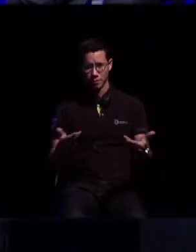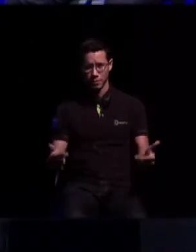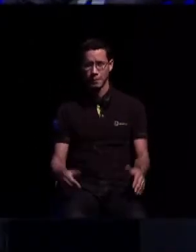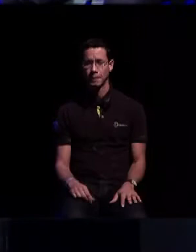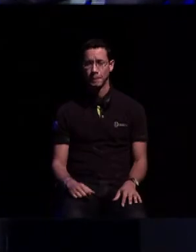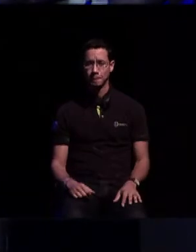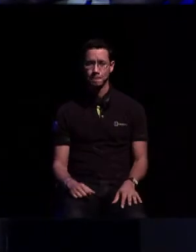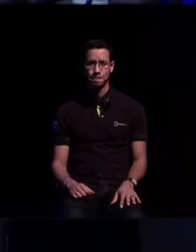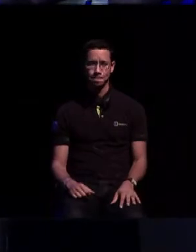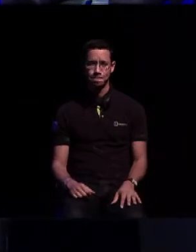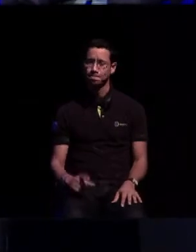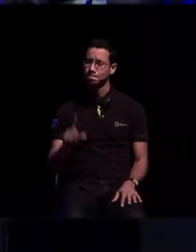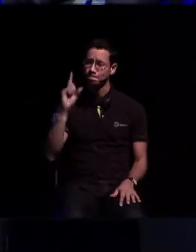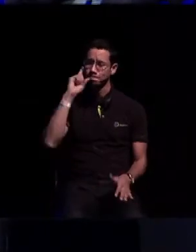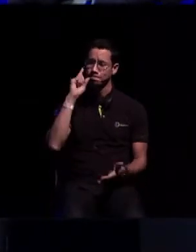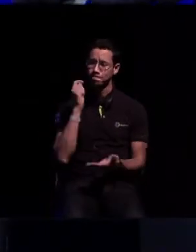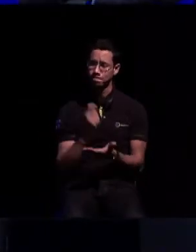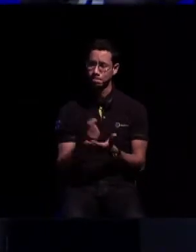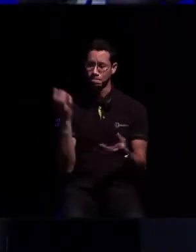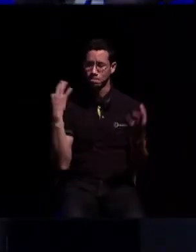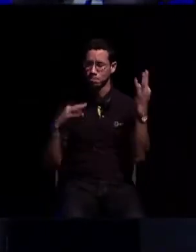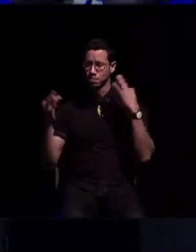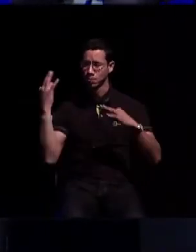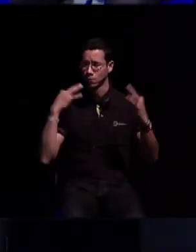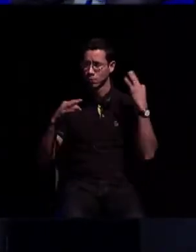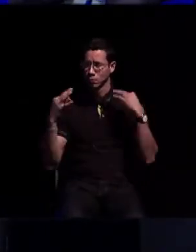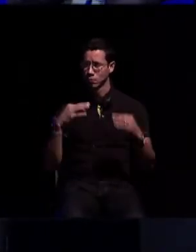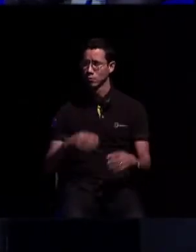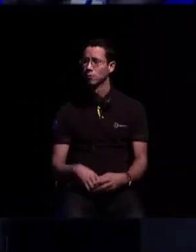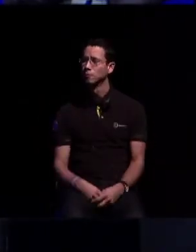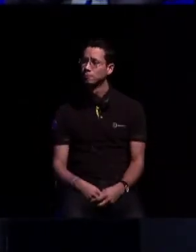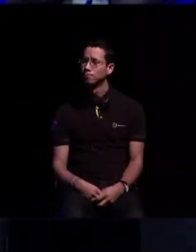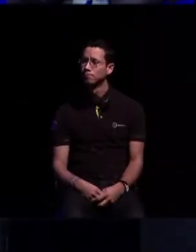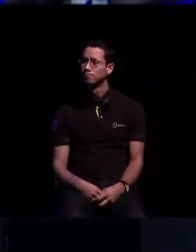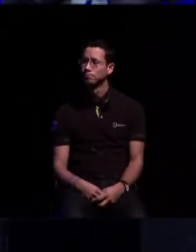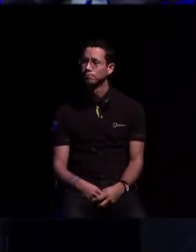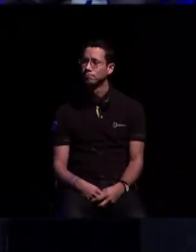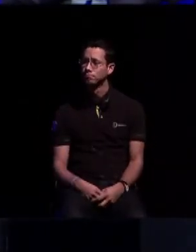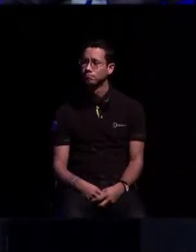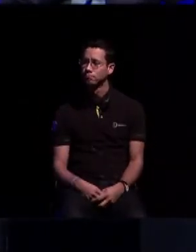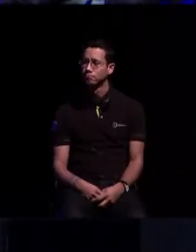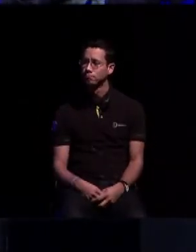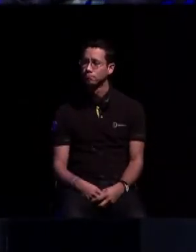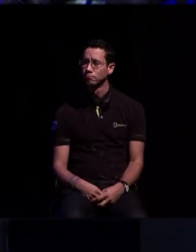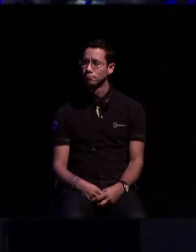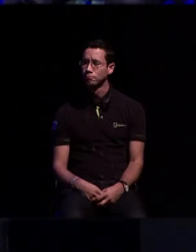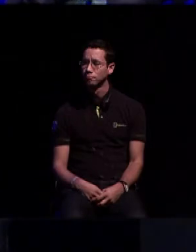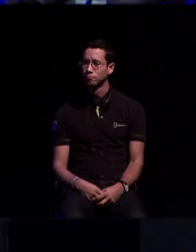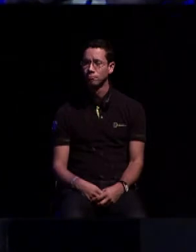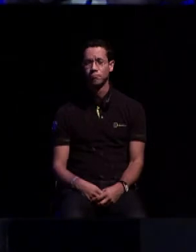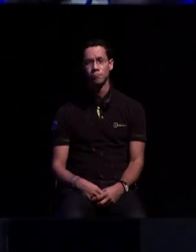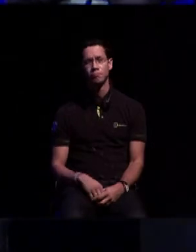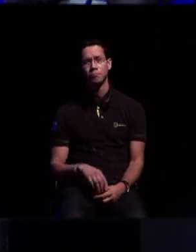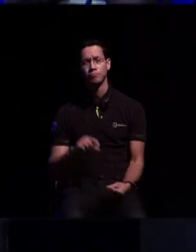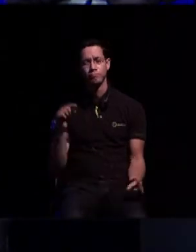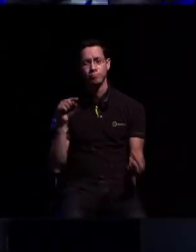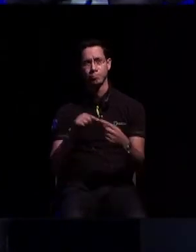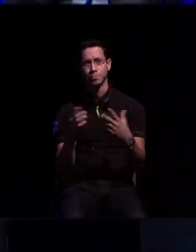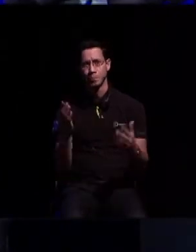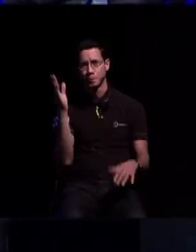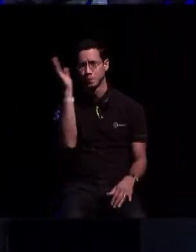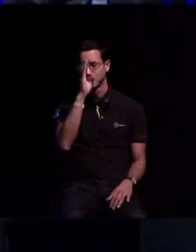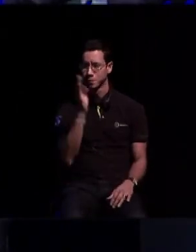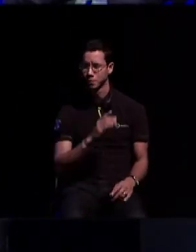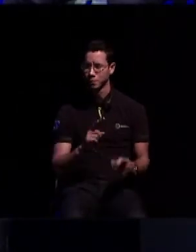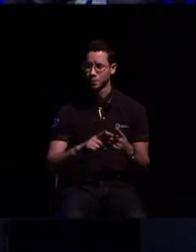você faça esse tipo de escolha no turismo, por exemplo, quando você quer, um dado modo, você vai ligar a Brasil, vai ligar a México,